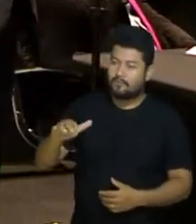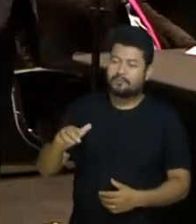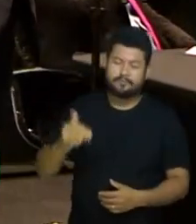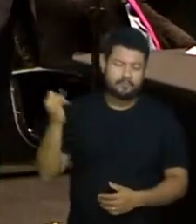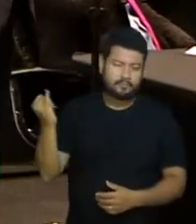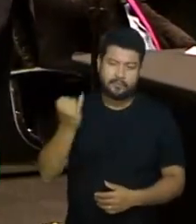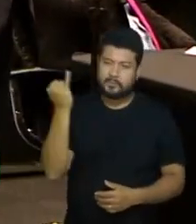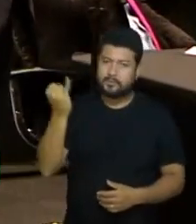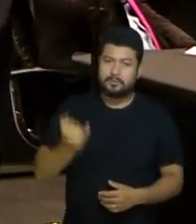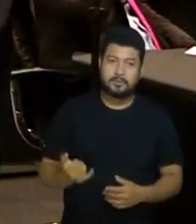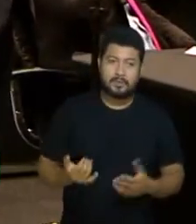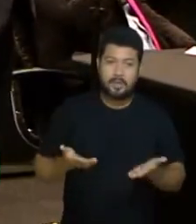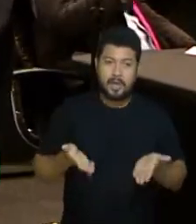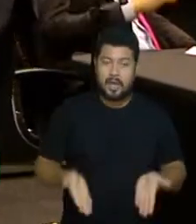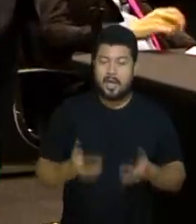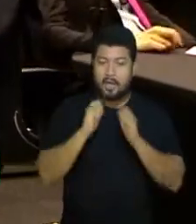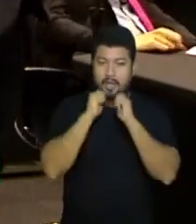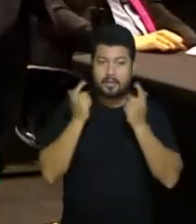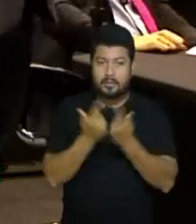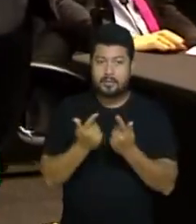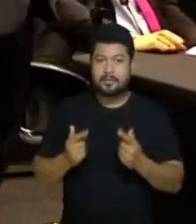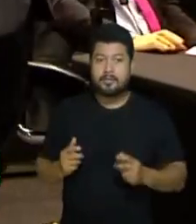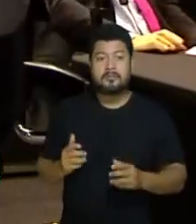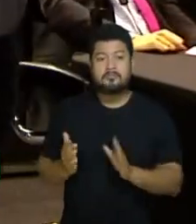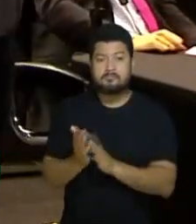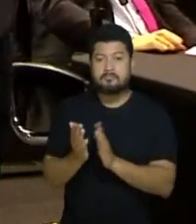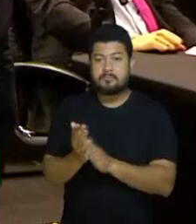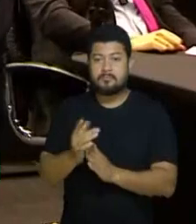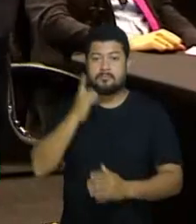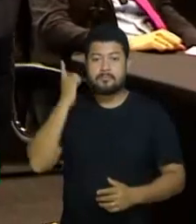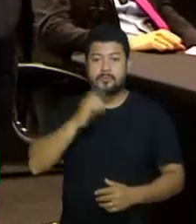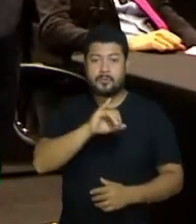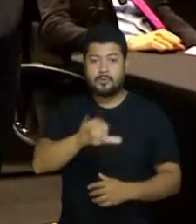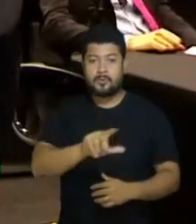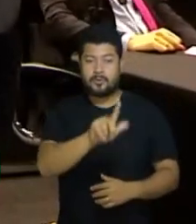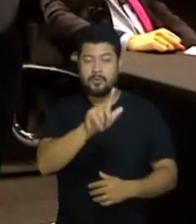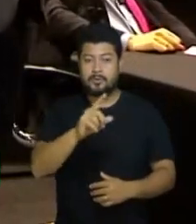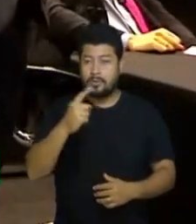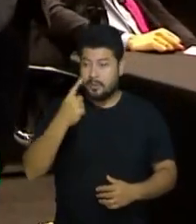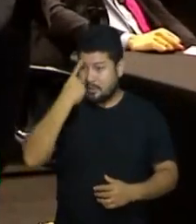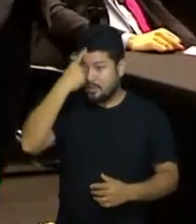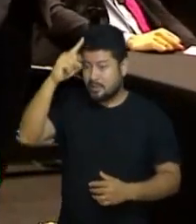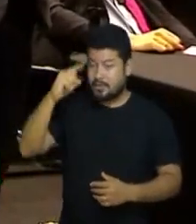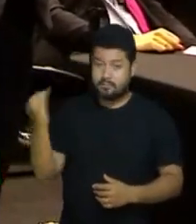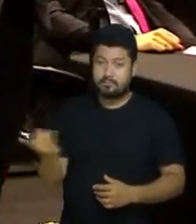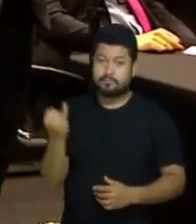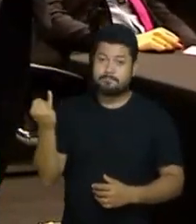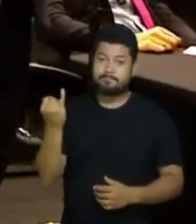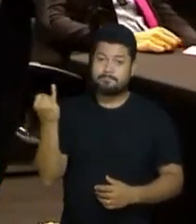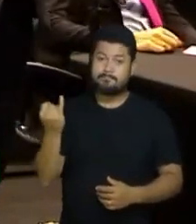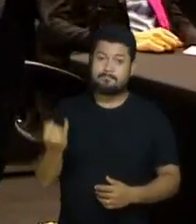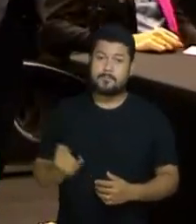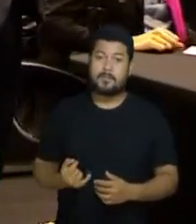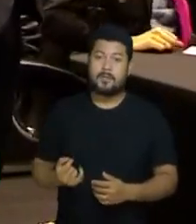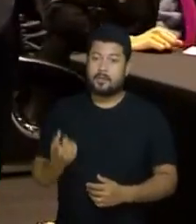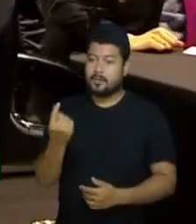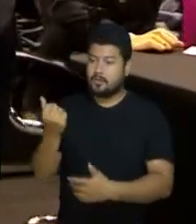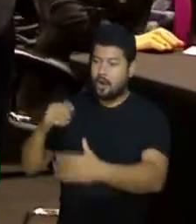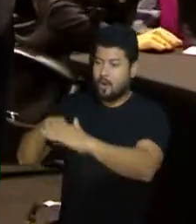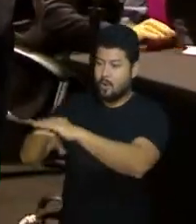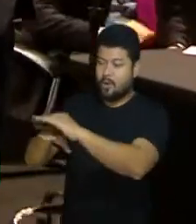Legislativa. Parabenizá-lo, parabenizar também o deputado Júlio pela brilhante ideia. E que esse recurso, sim,